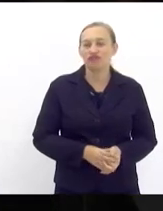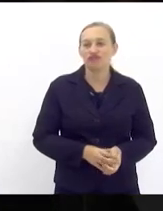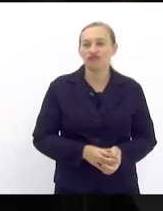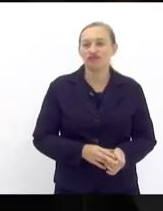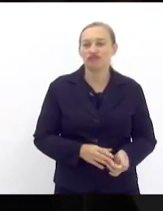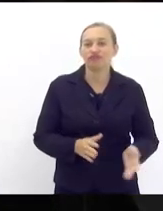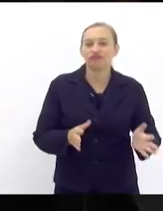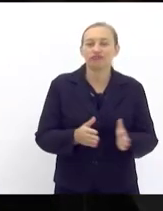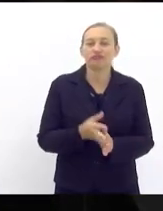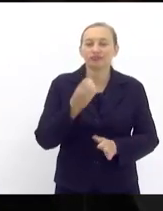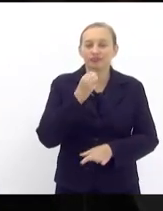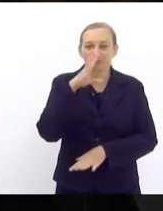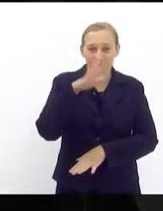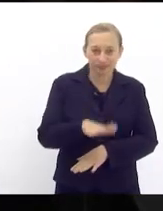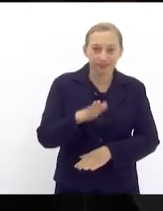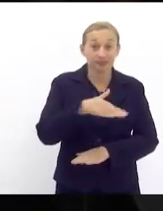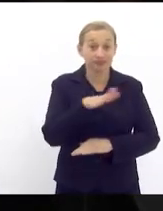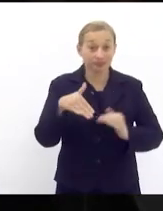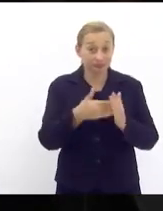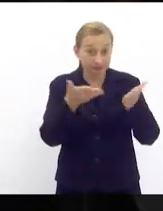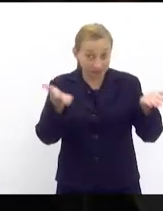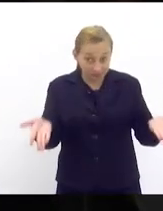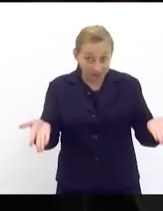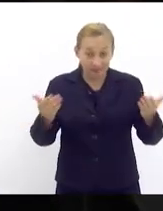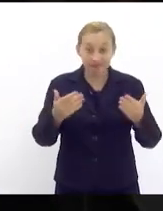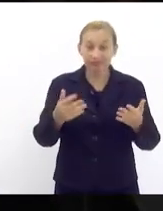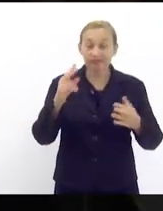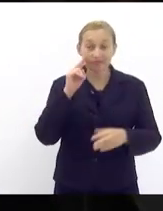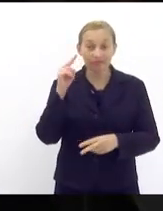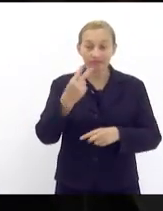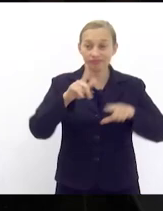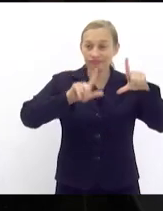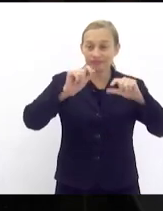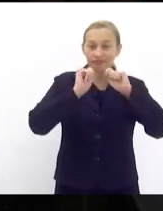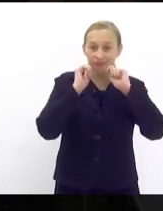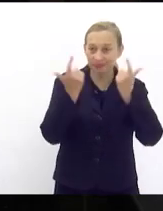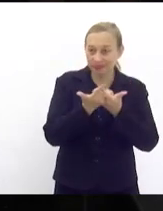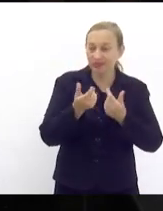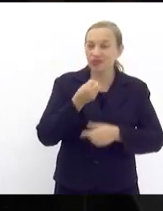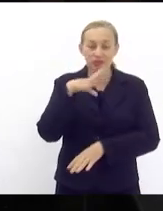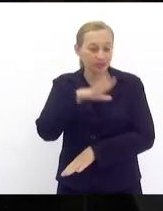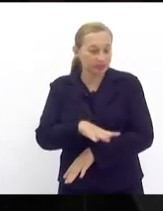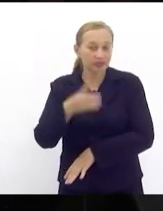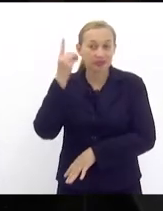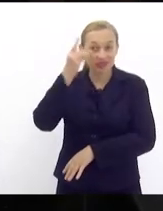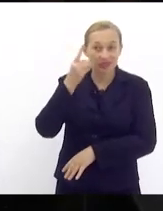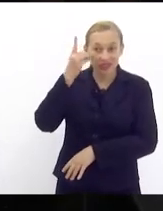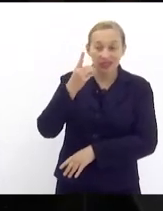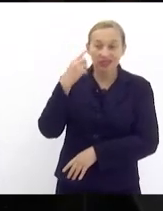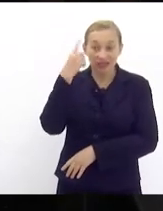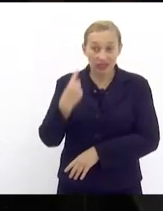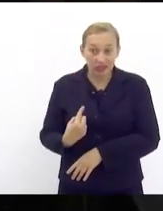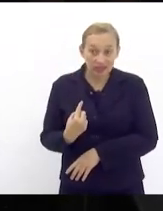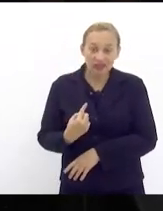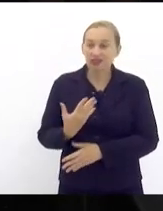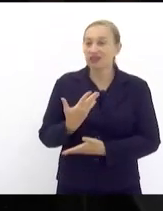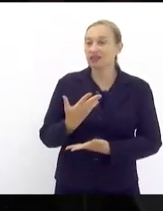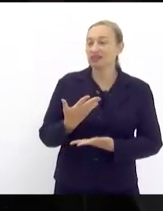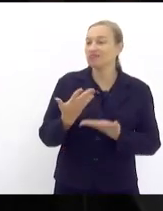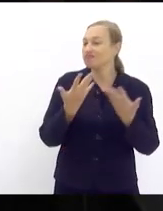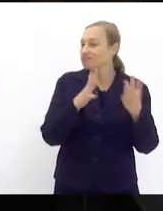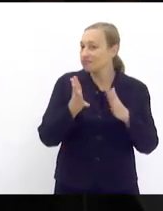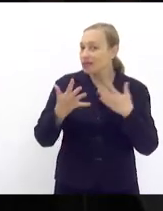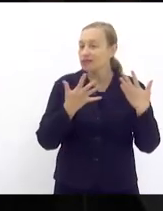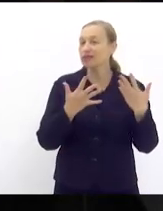Boa tarde a todas e todos todos que nos assistem pela TV alerj boa tarde deputada Dani começo de